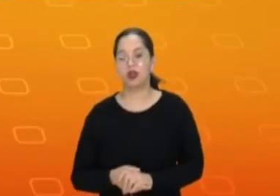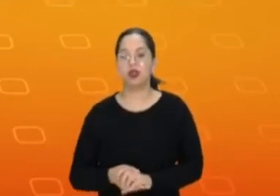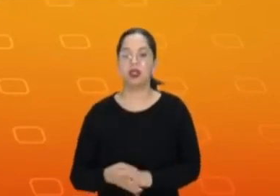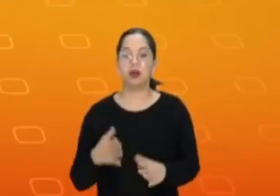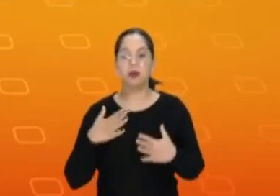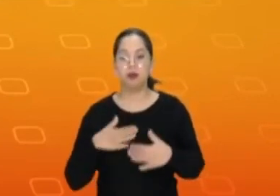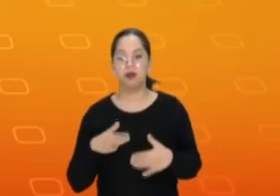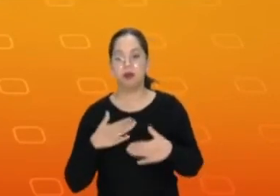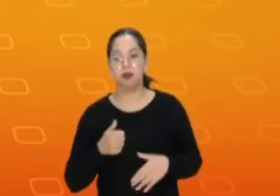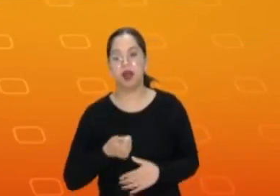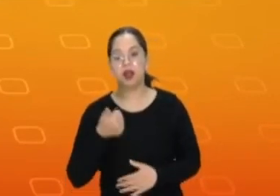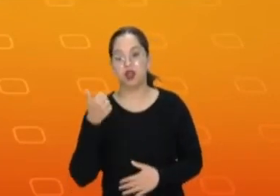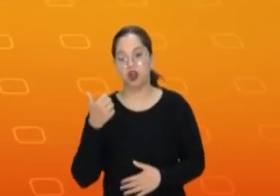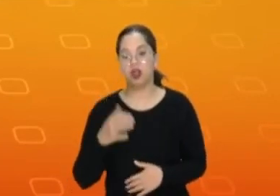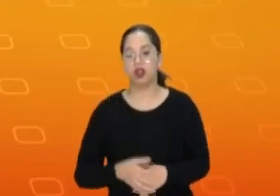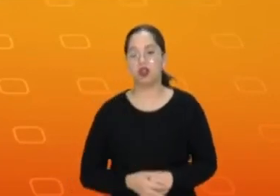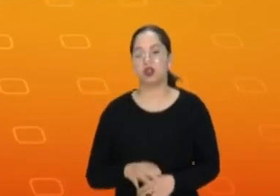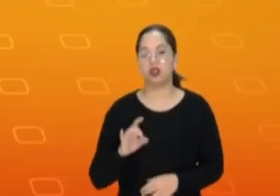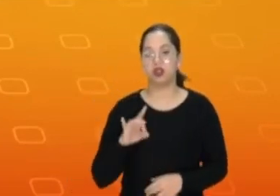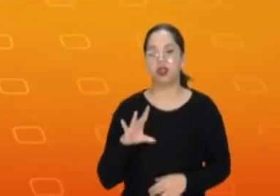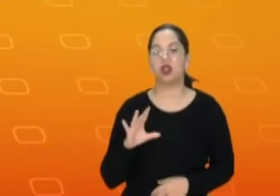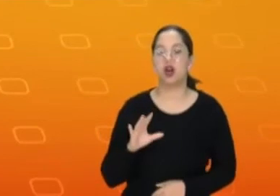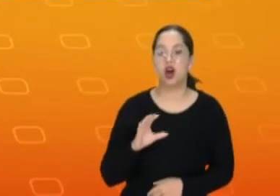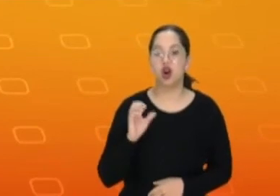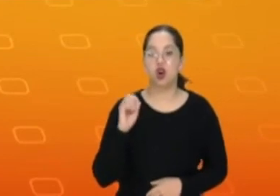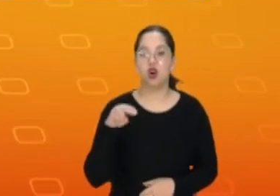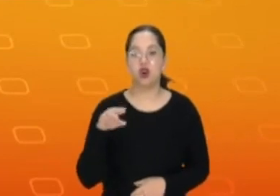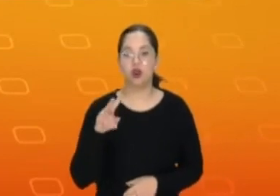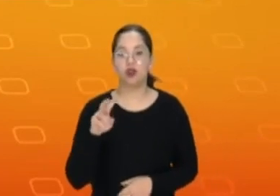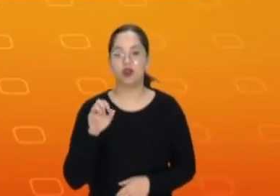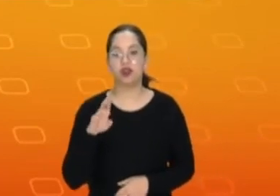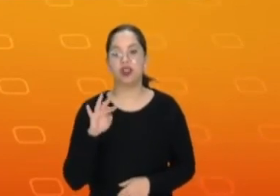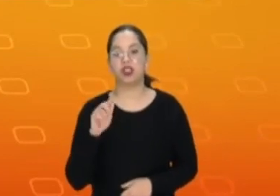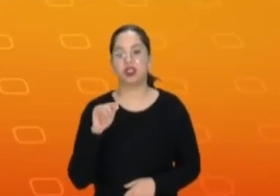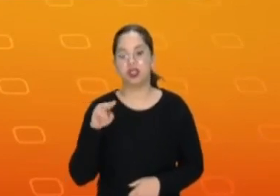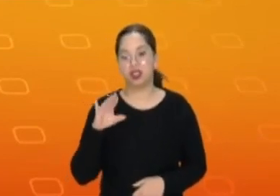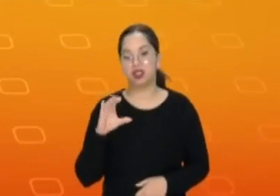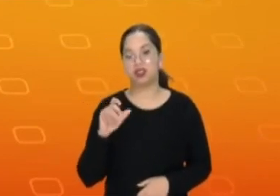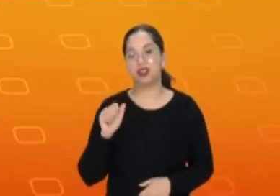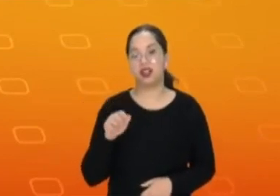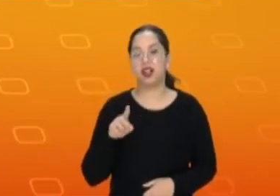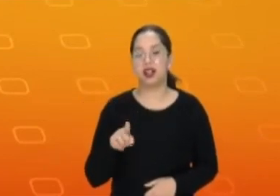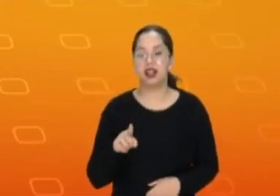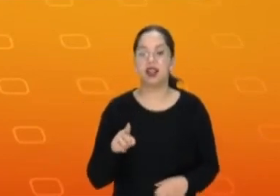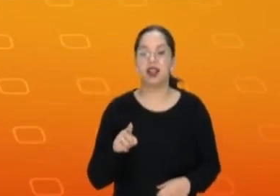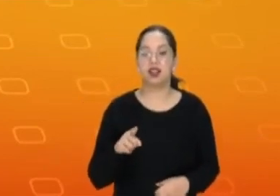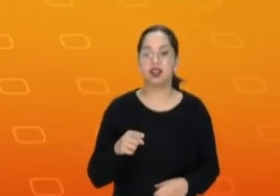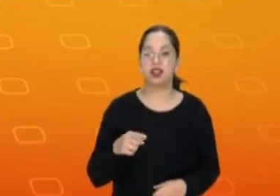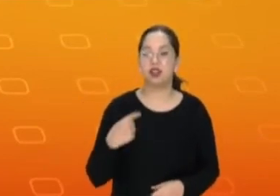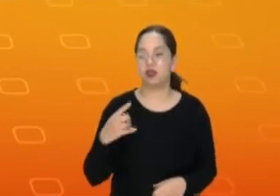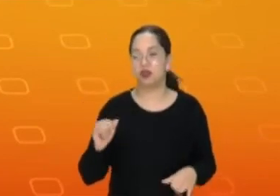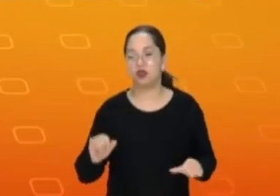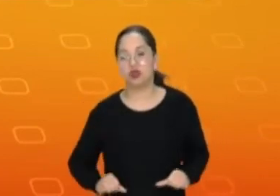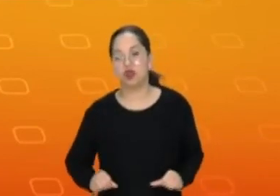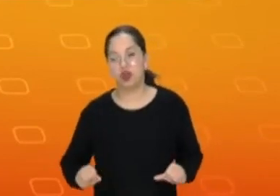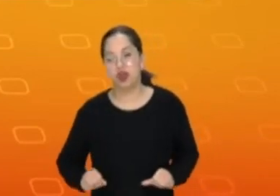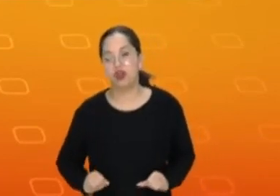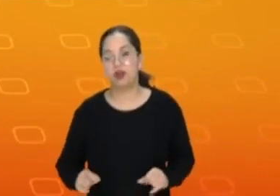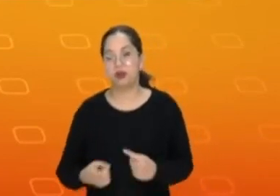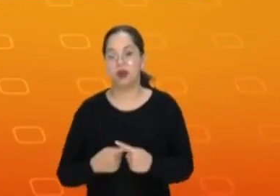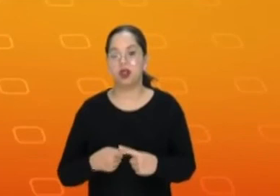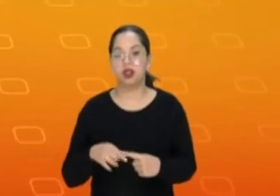puxando, a convergência ela é inerente do nosso meio. A gente sofre de um mercado cada vez